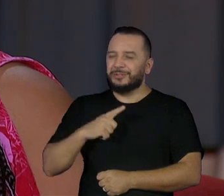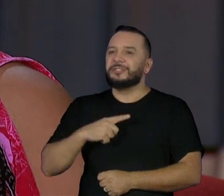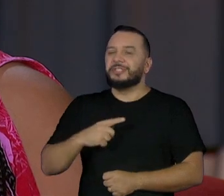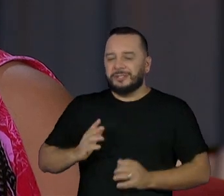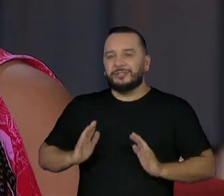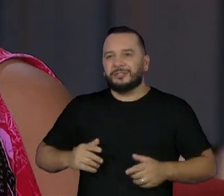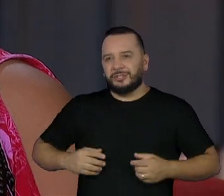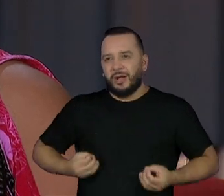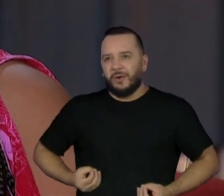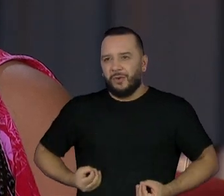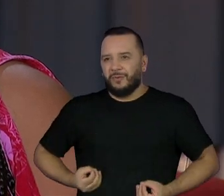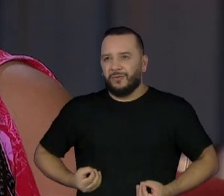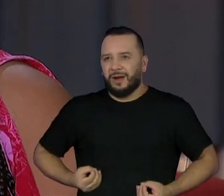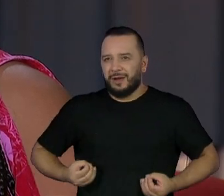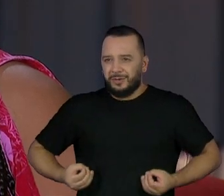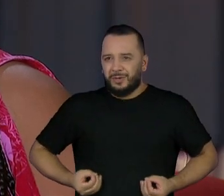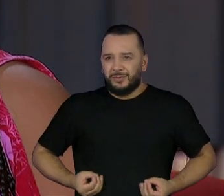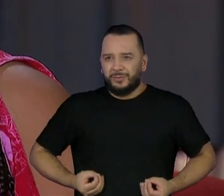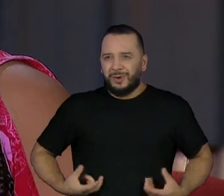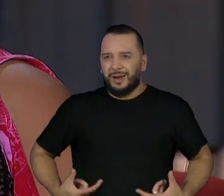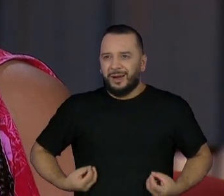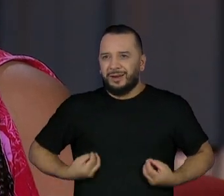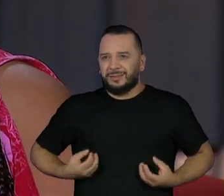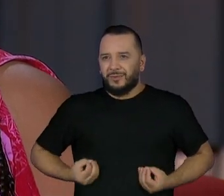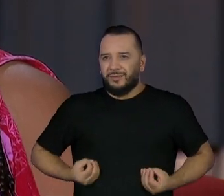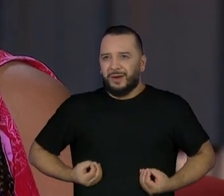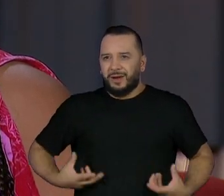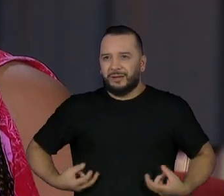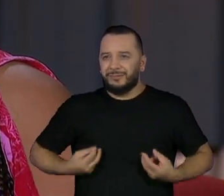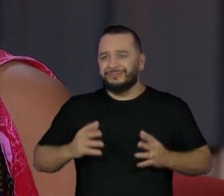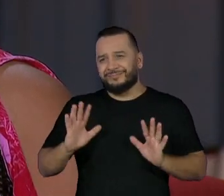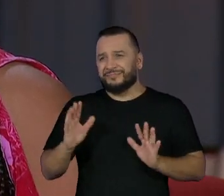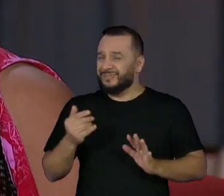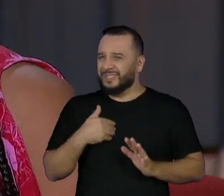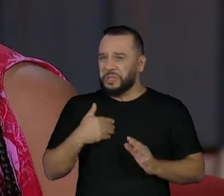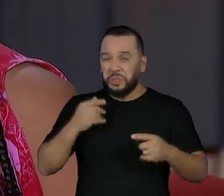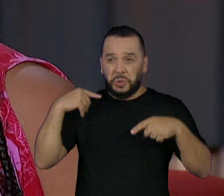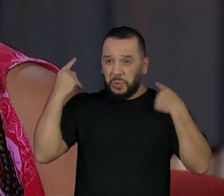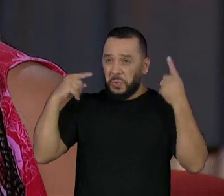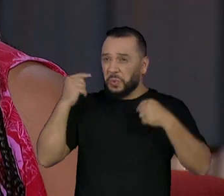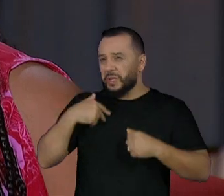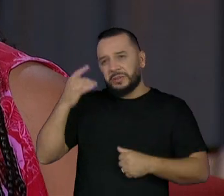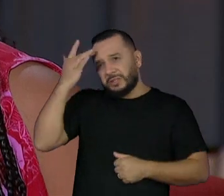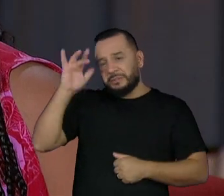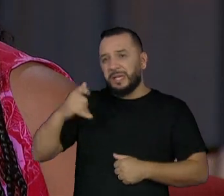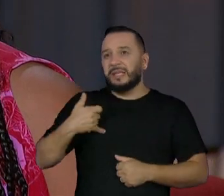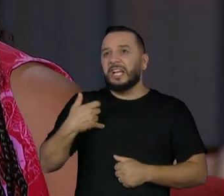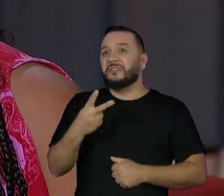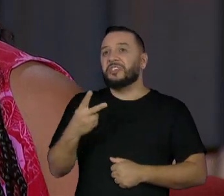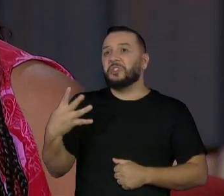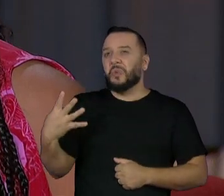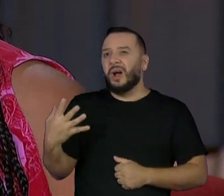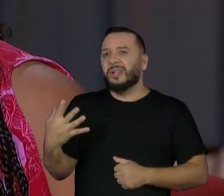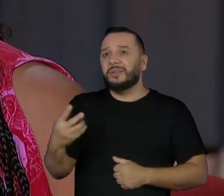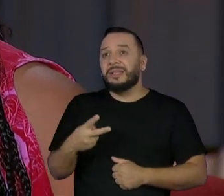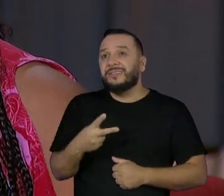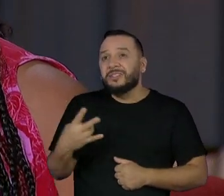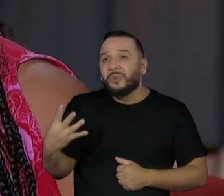ovário e foi uma loucura isso, porque você não espera que com 24 anos você vai ter um câncer, não